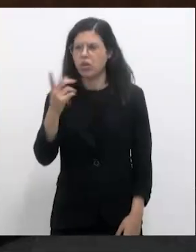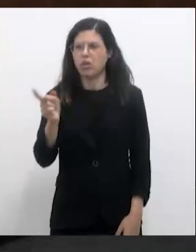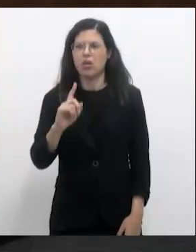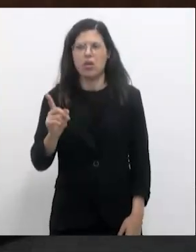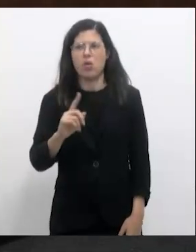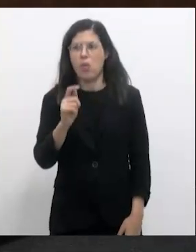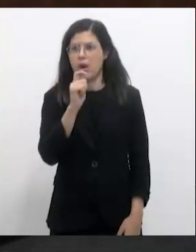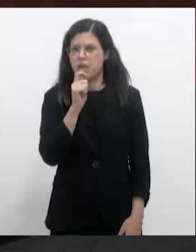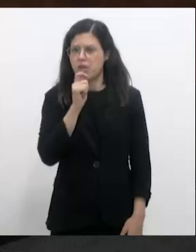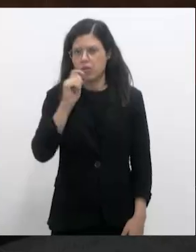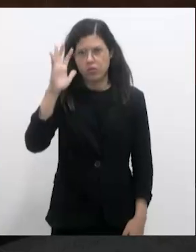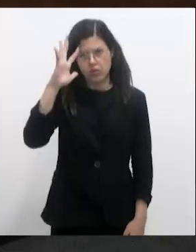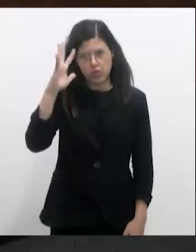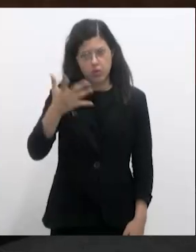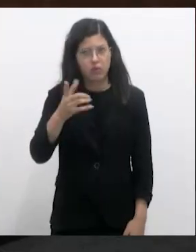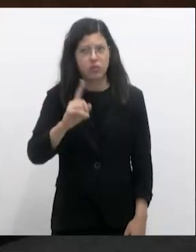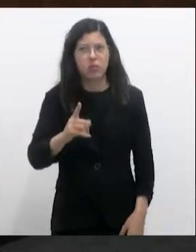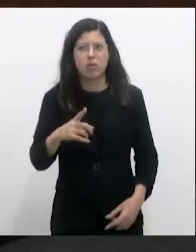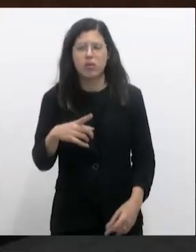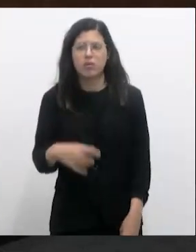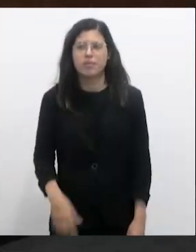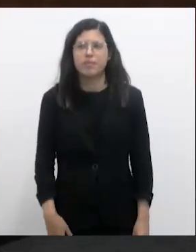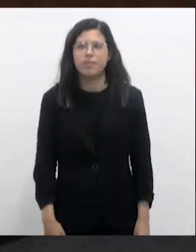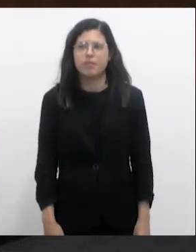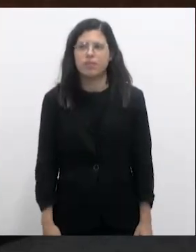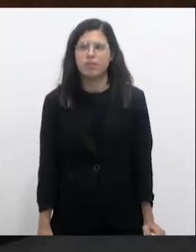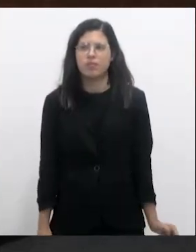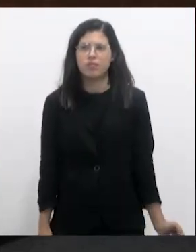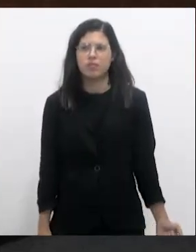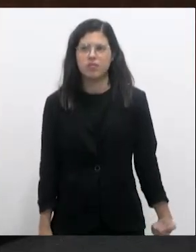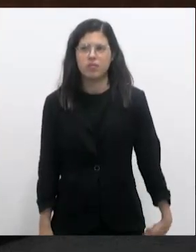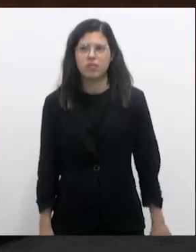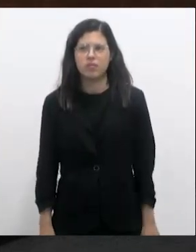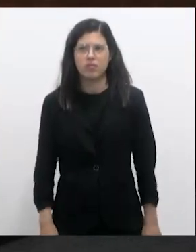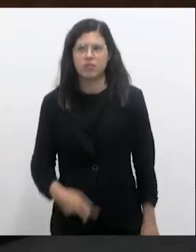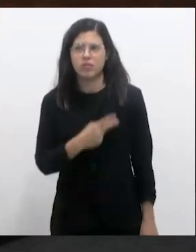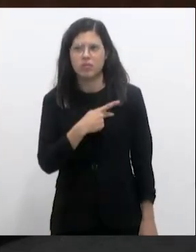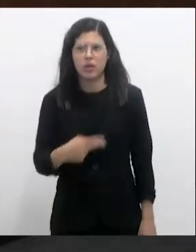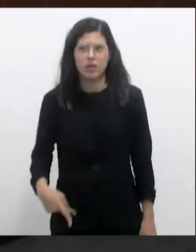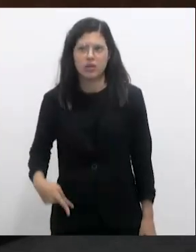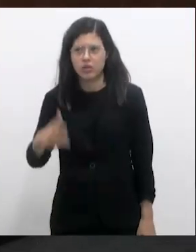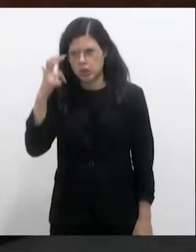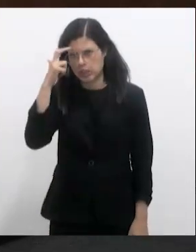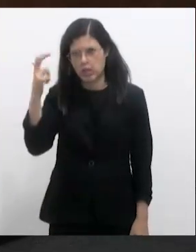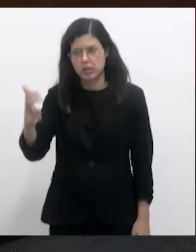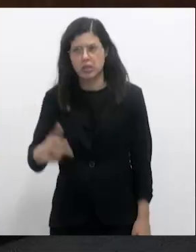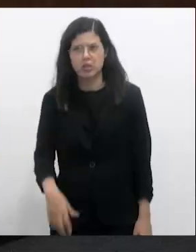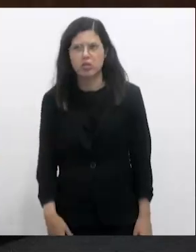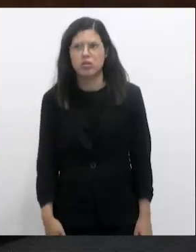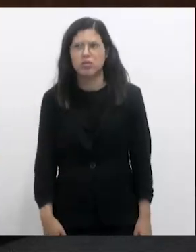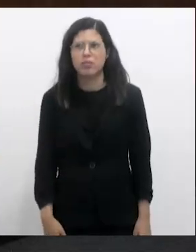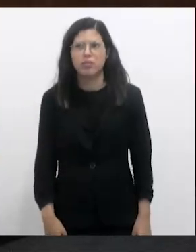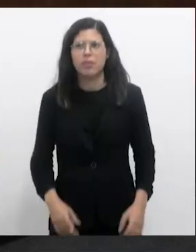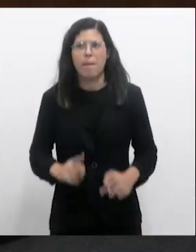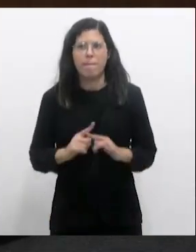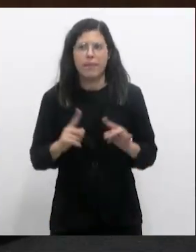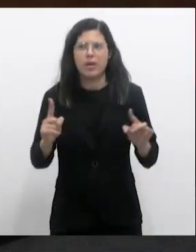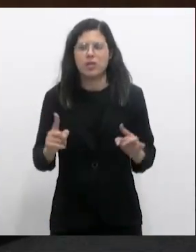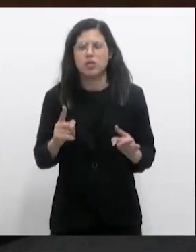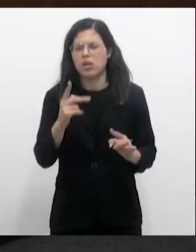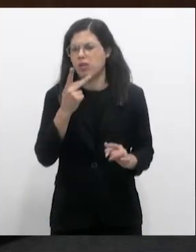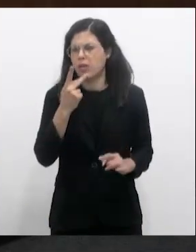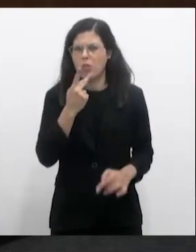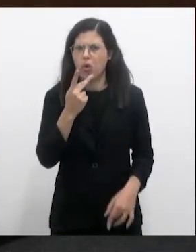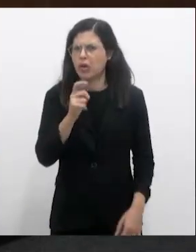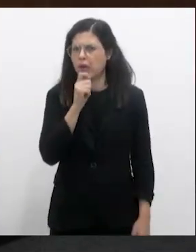não resolveu. Ele até tem é um presidente muito inteligente. Entretanto, negou ele que